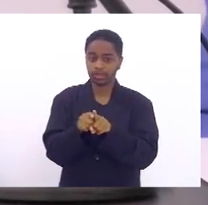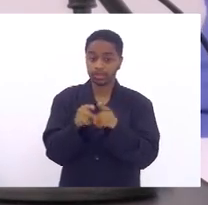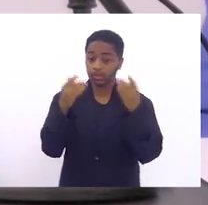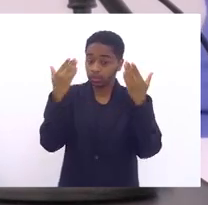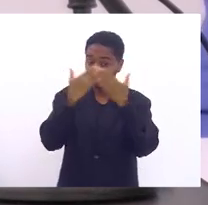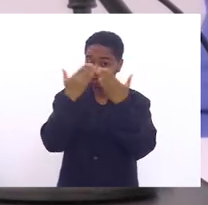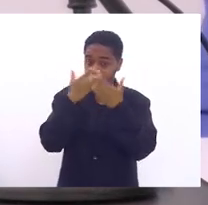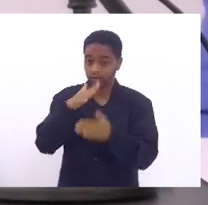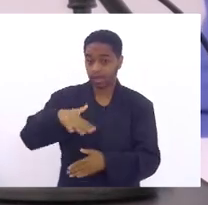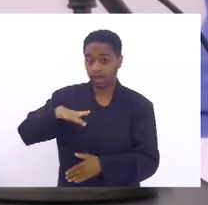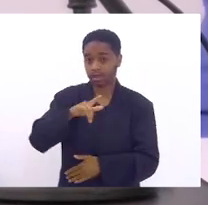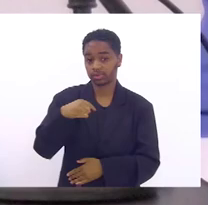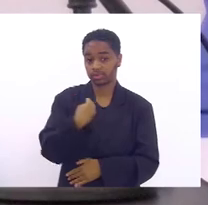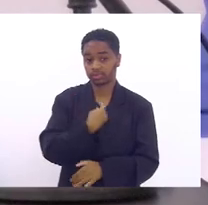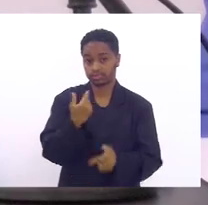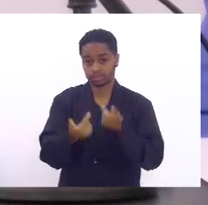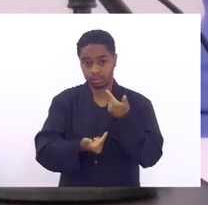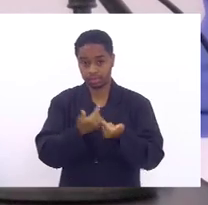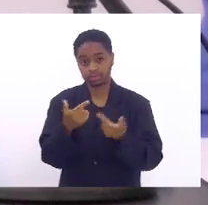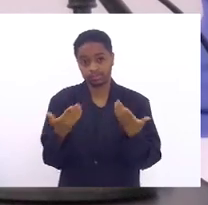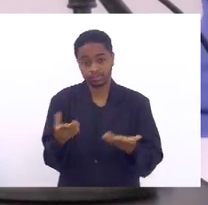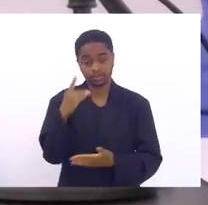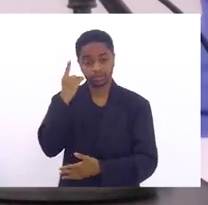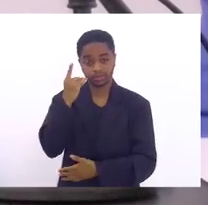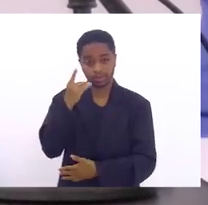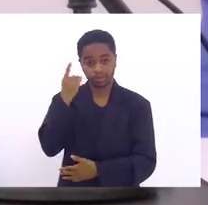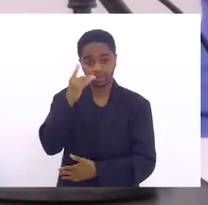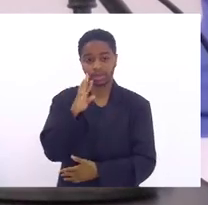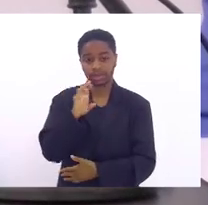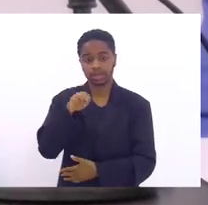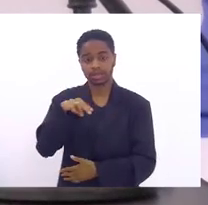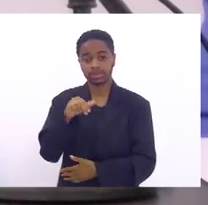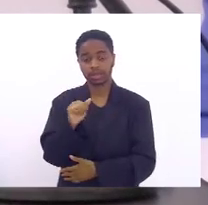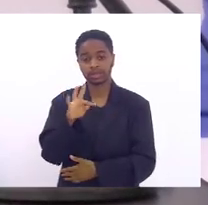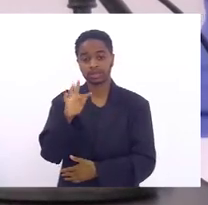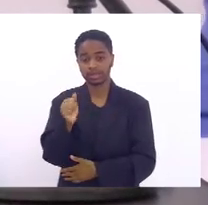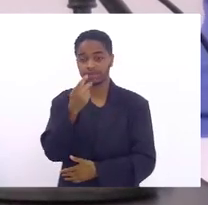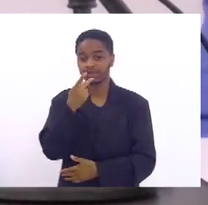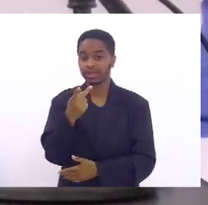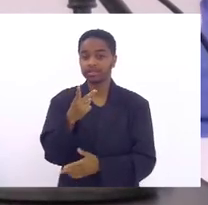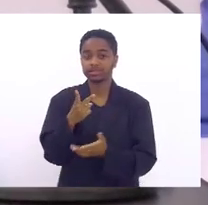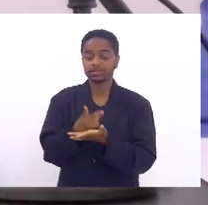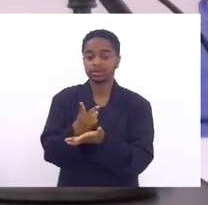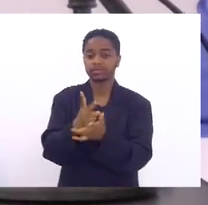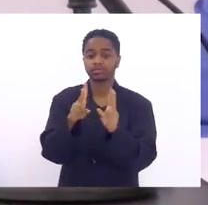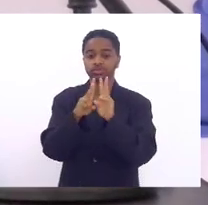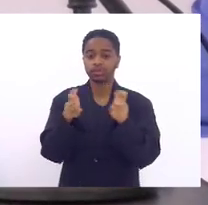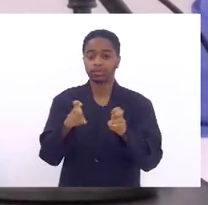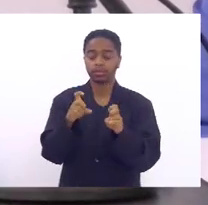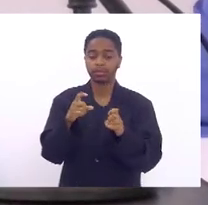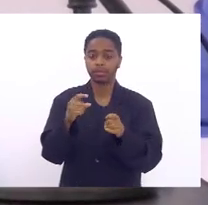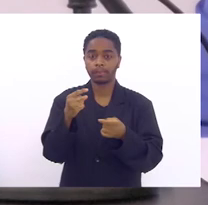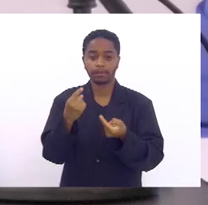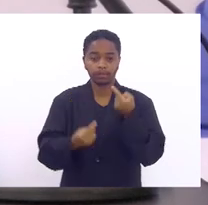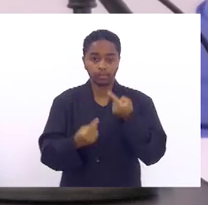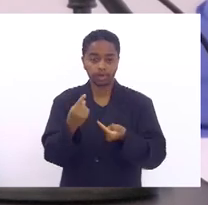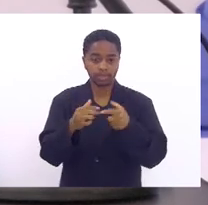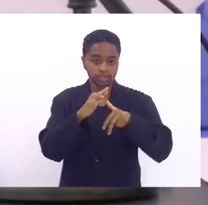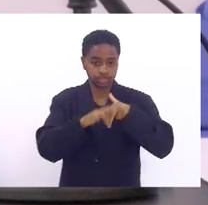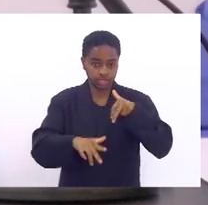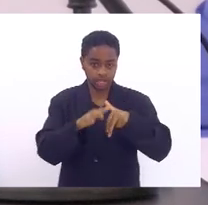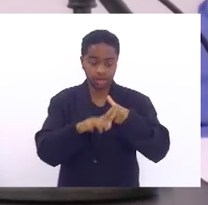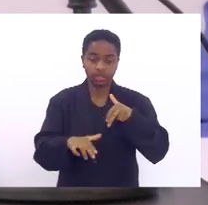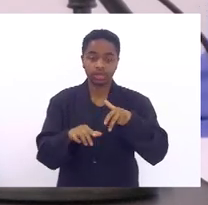meios que nós atuamos e tá aí a deputada Renata sempre levantando a questão da violência política de gênero Isso é uma forma de